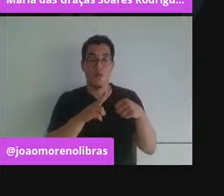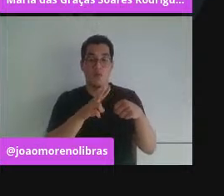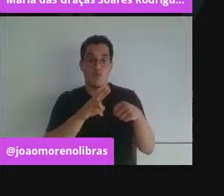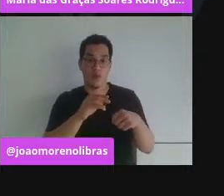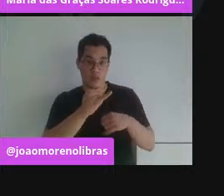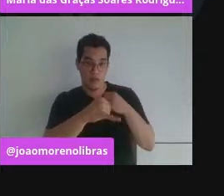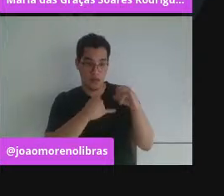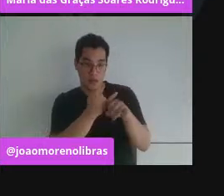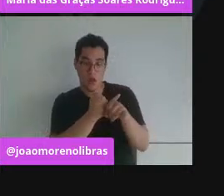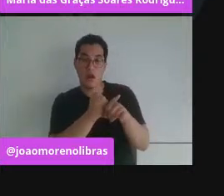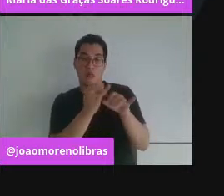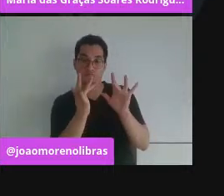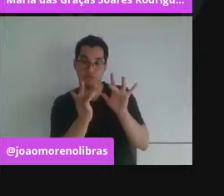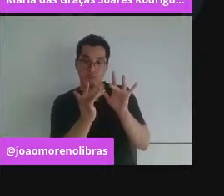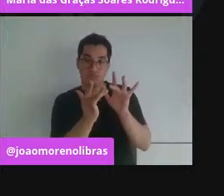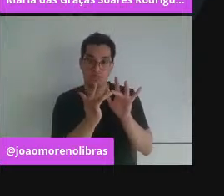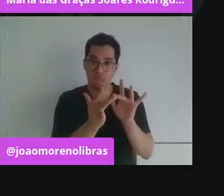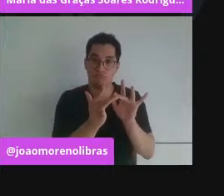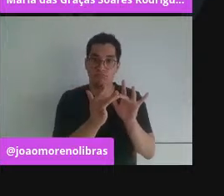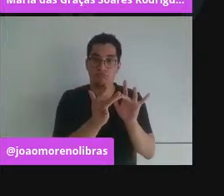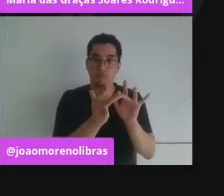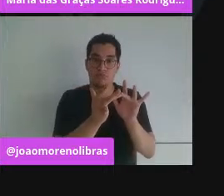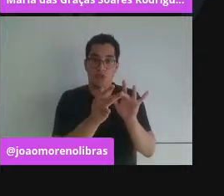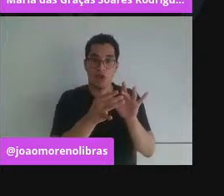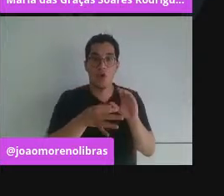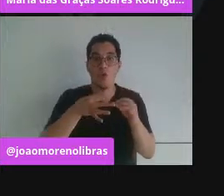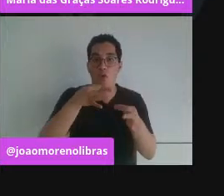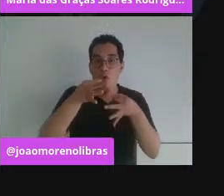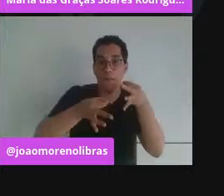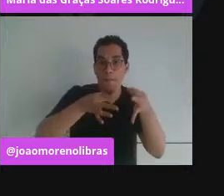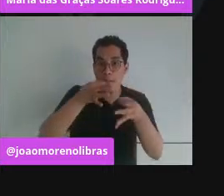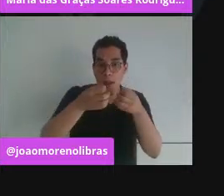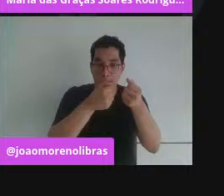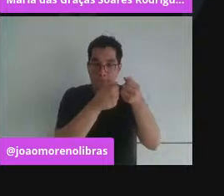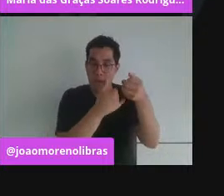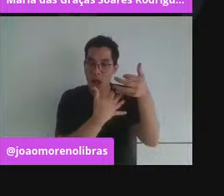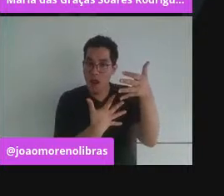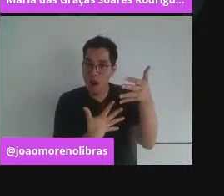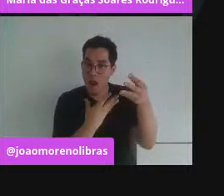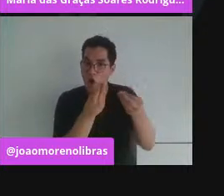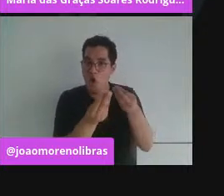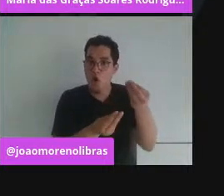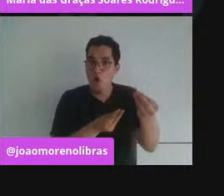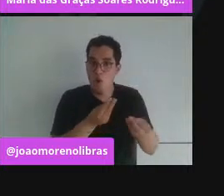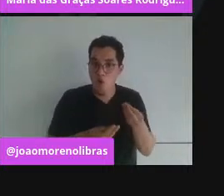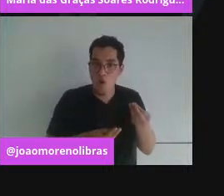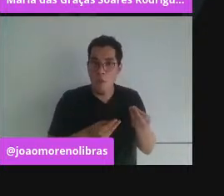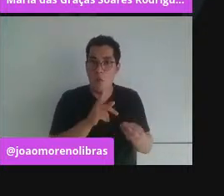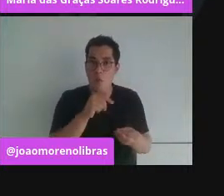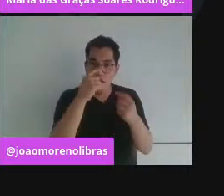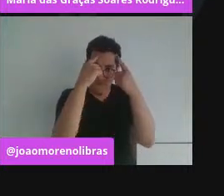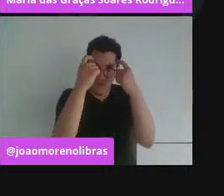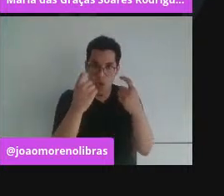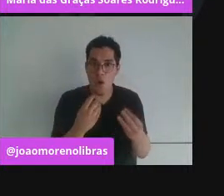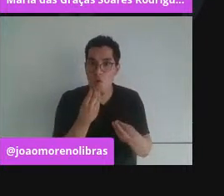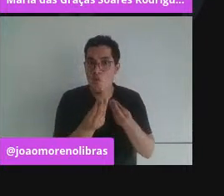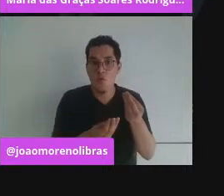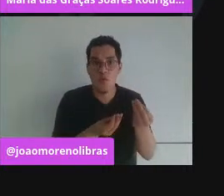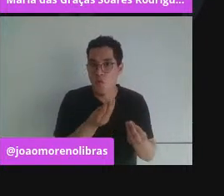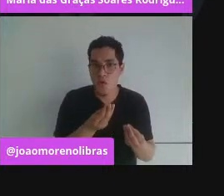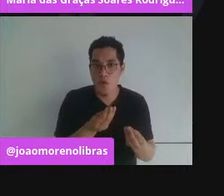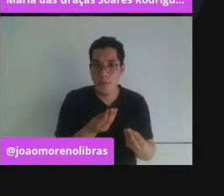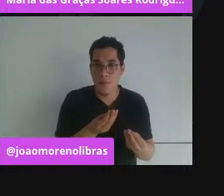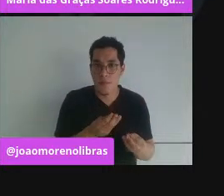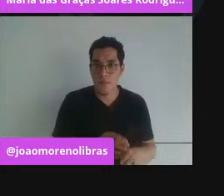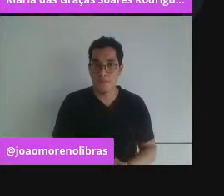me levaram a pensar em um objetivo. Eu tenho que responder as perguntas. Para responder as perguntas, eu precisava